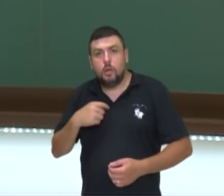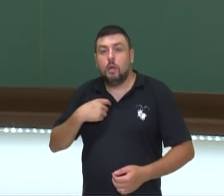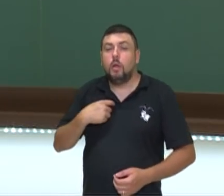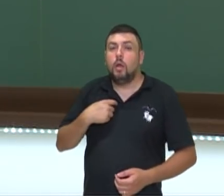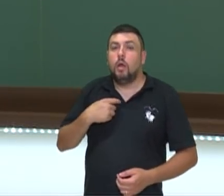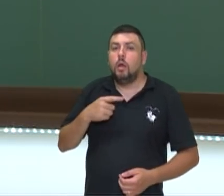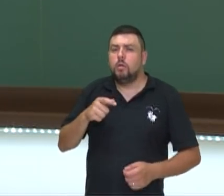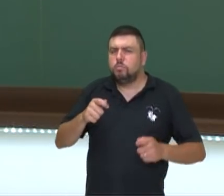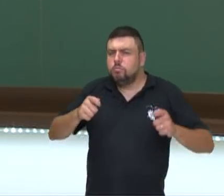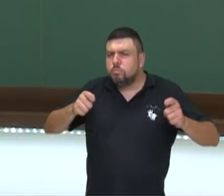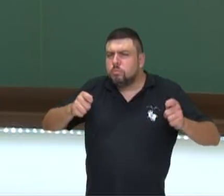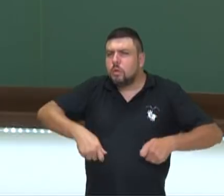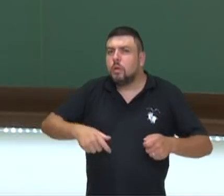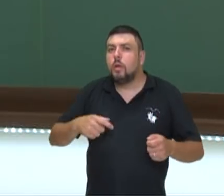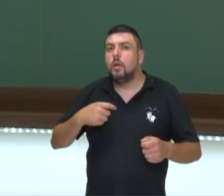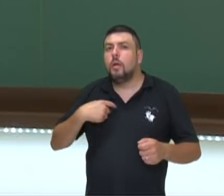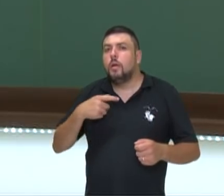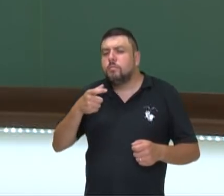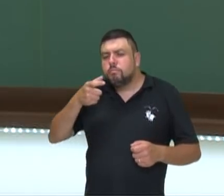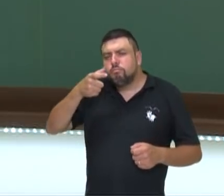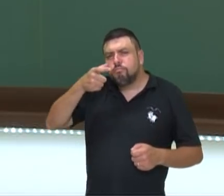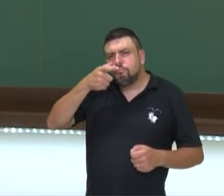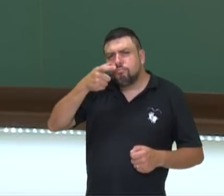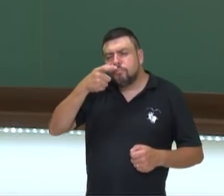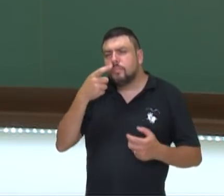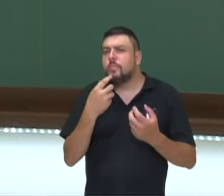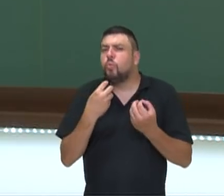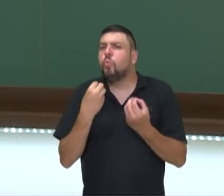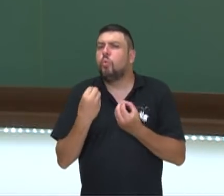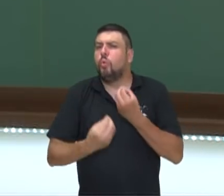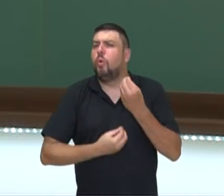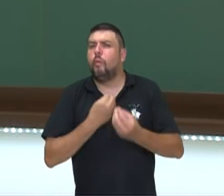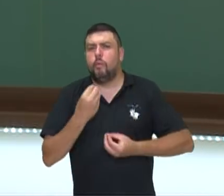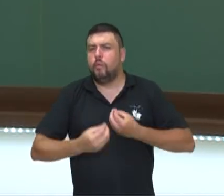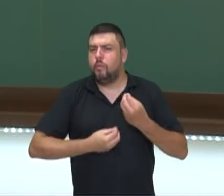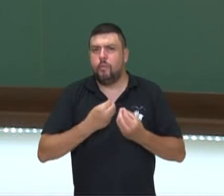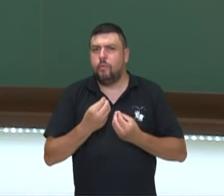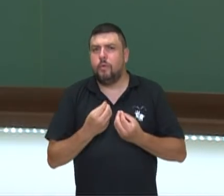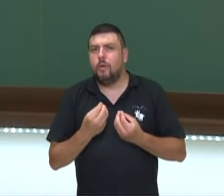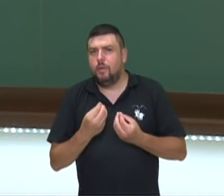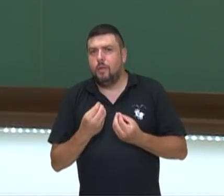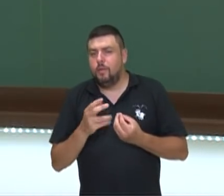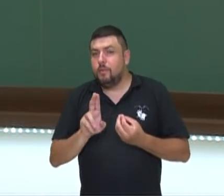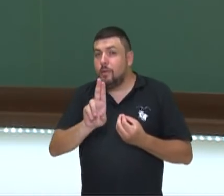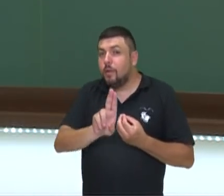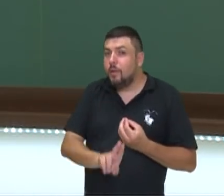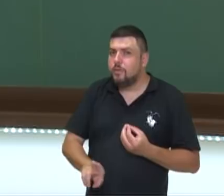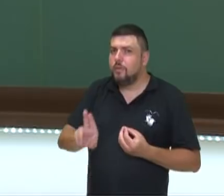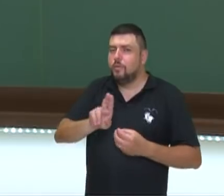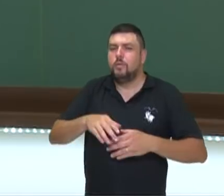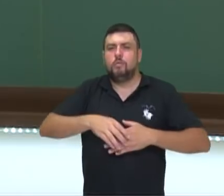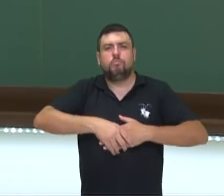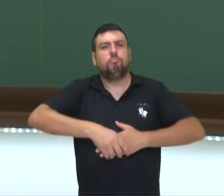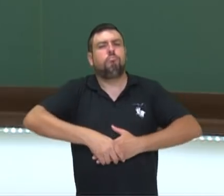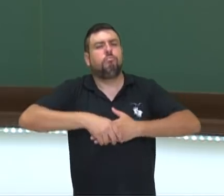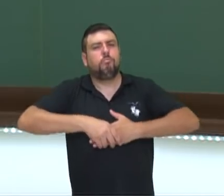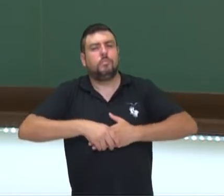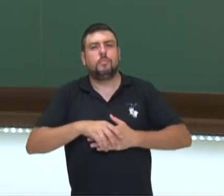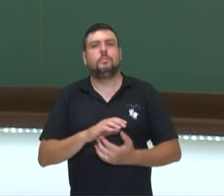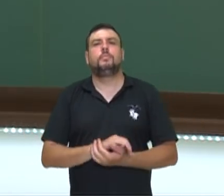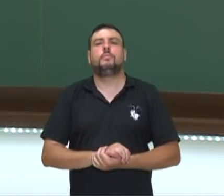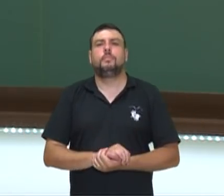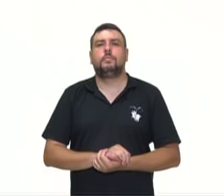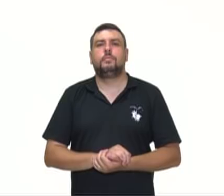ver exemplos, né, bem contextualizados de como usar esses cumprimentos, tá bom? Então, olha